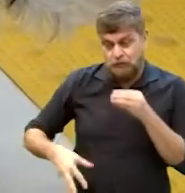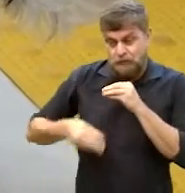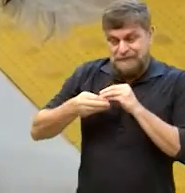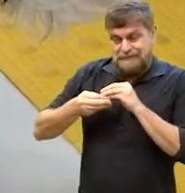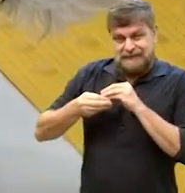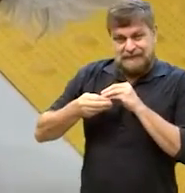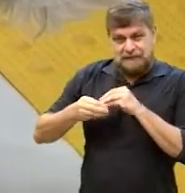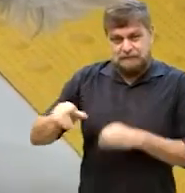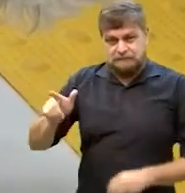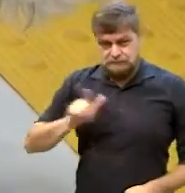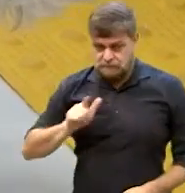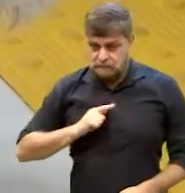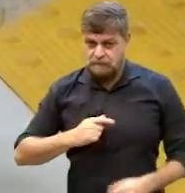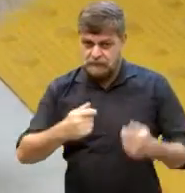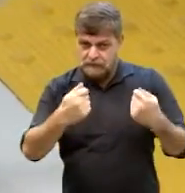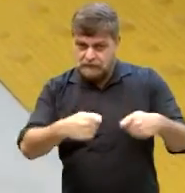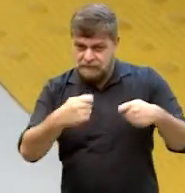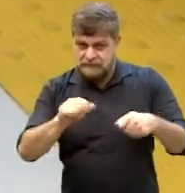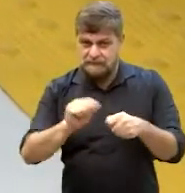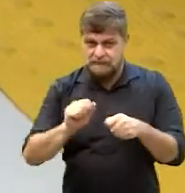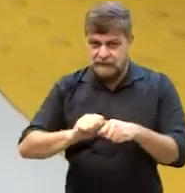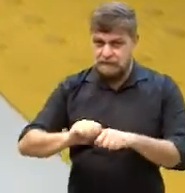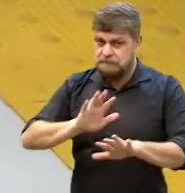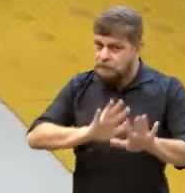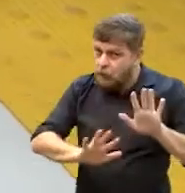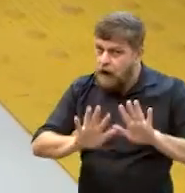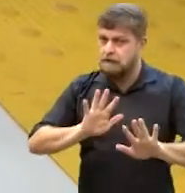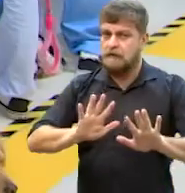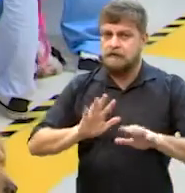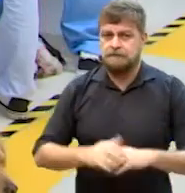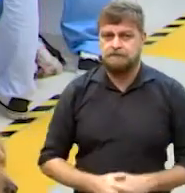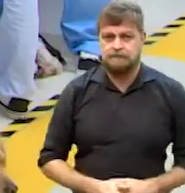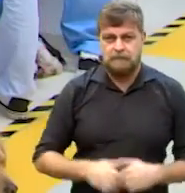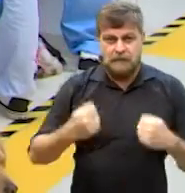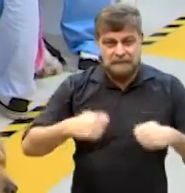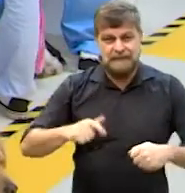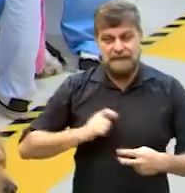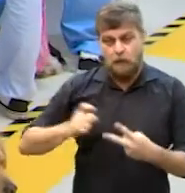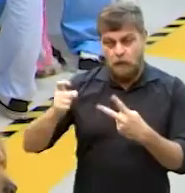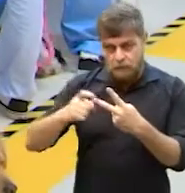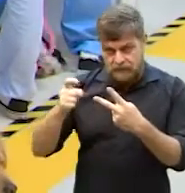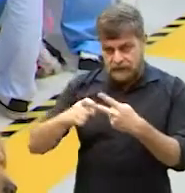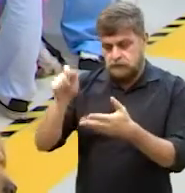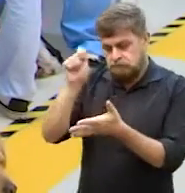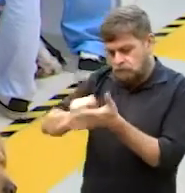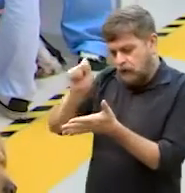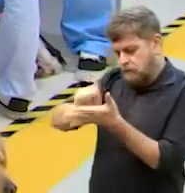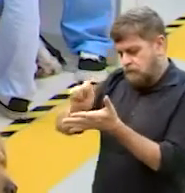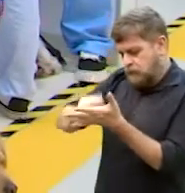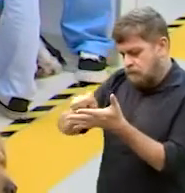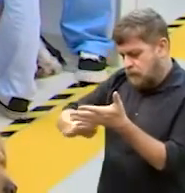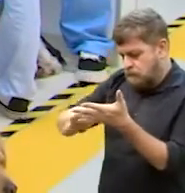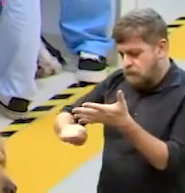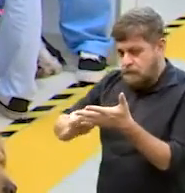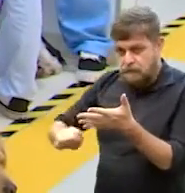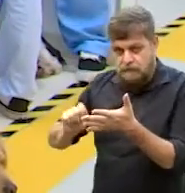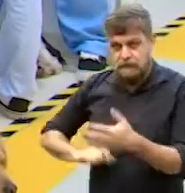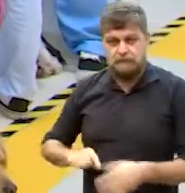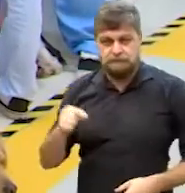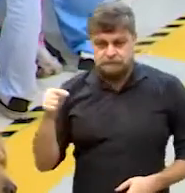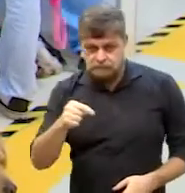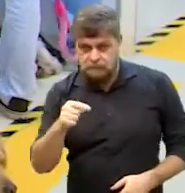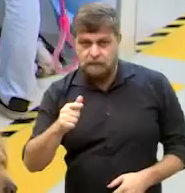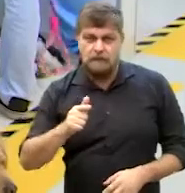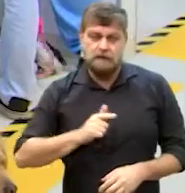suplementação, ela deve ser feita com cautela, mediante o médico veterinário,